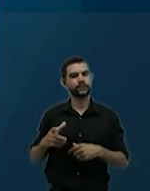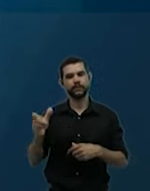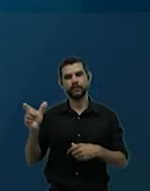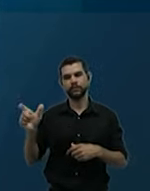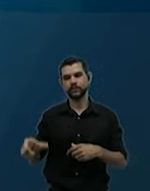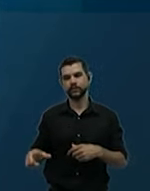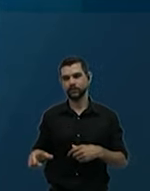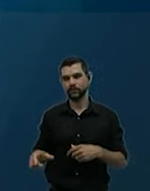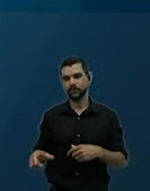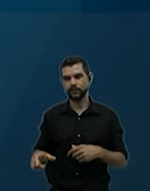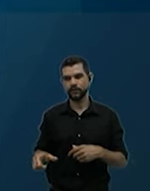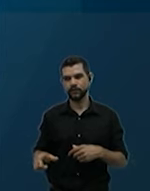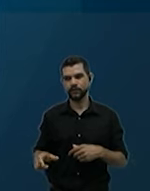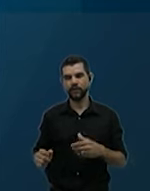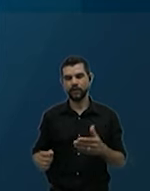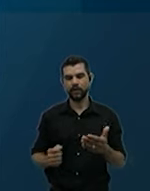eventualmente